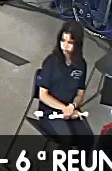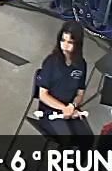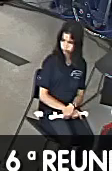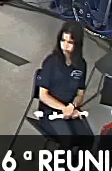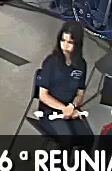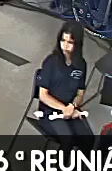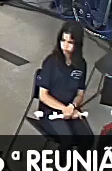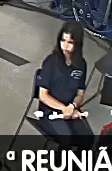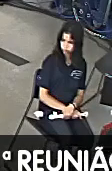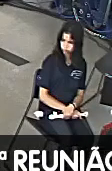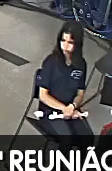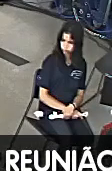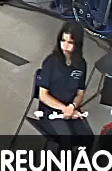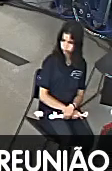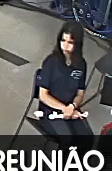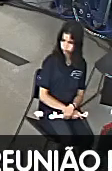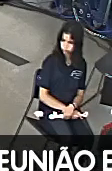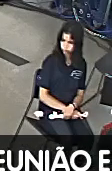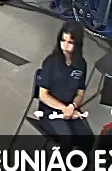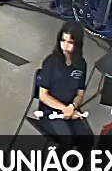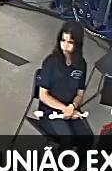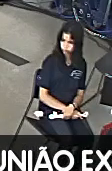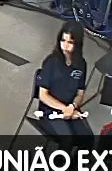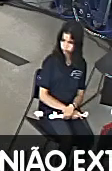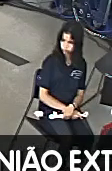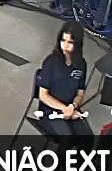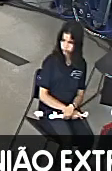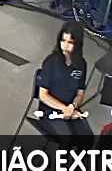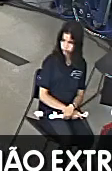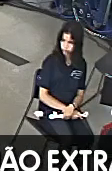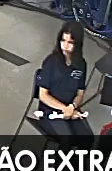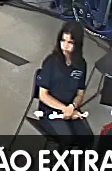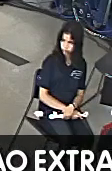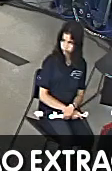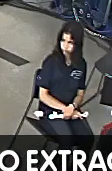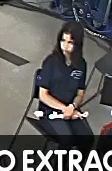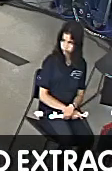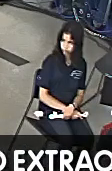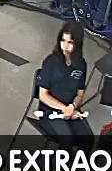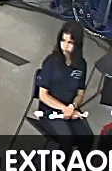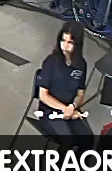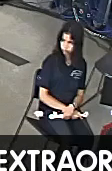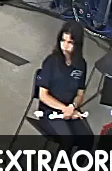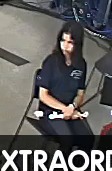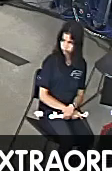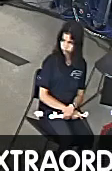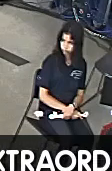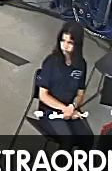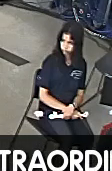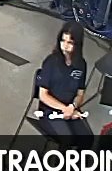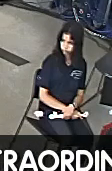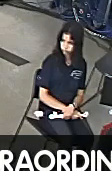desigualdades, onde poucos têm muito e muitos não têm quase nada ou